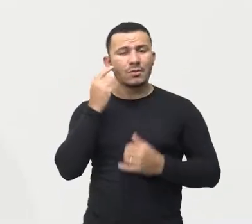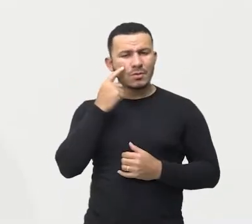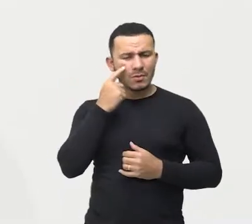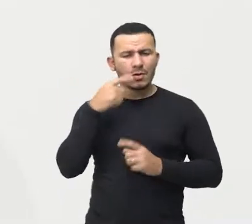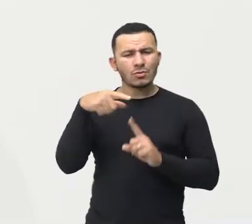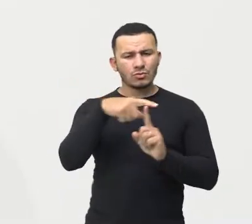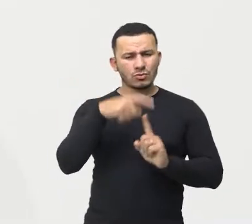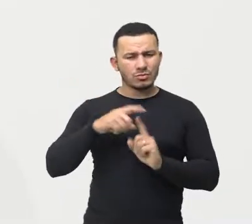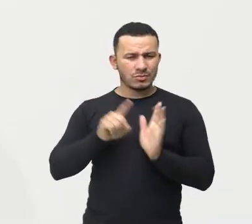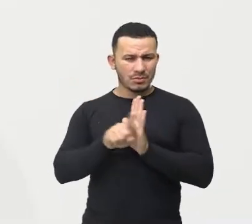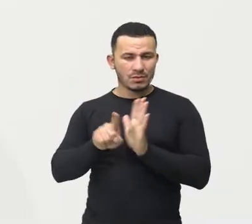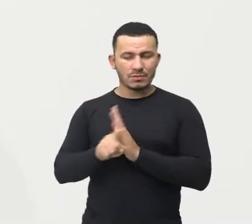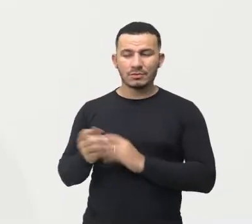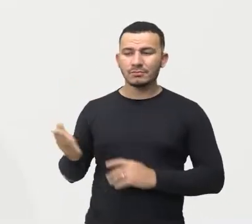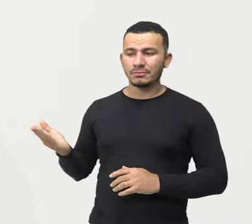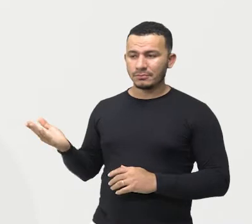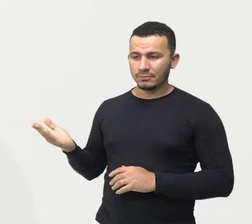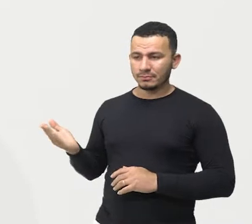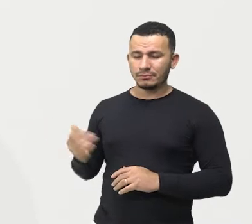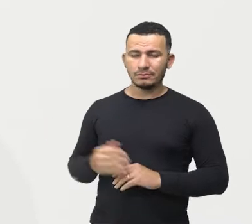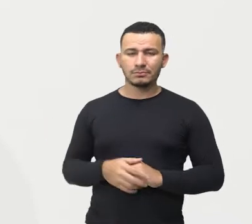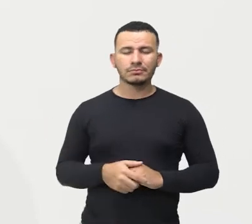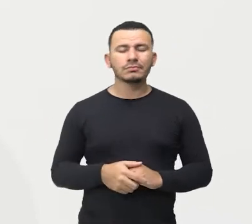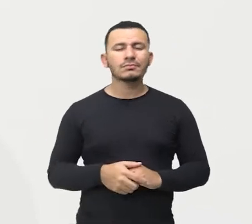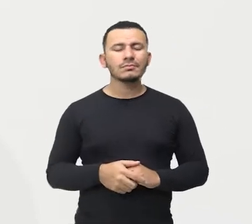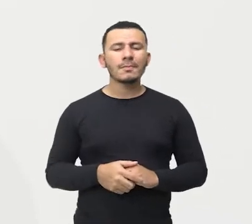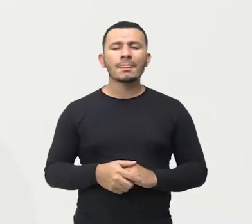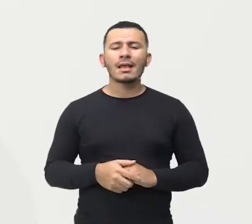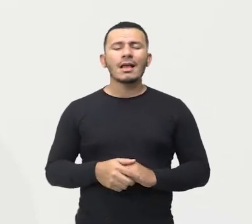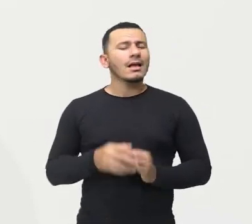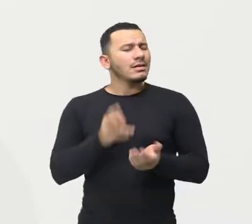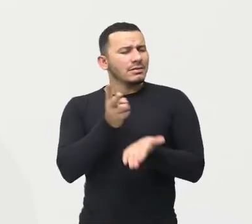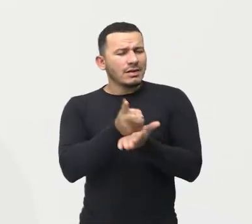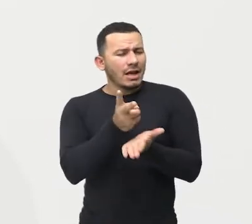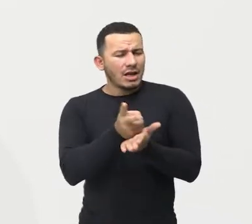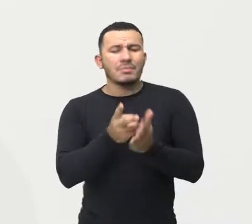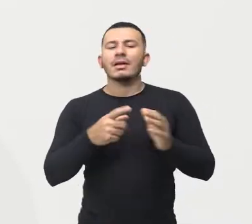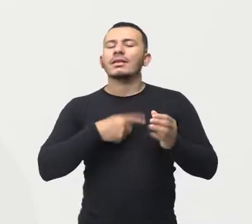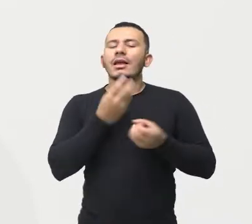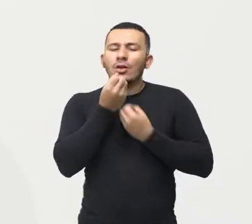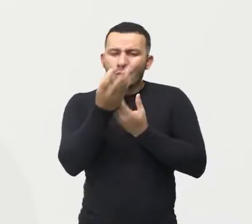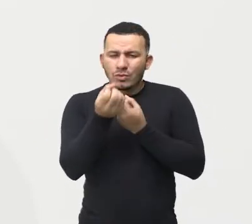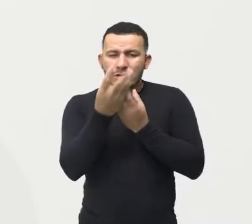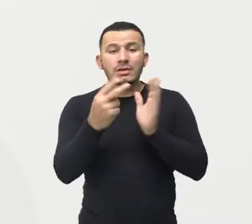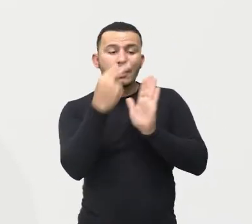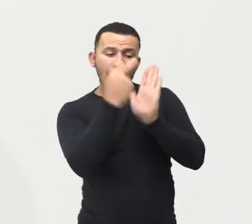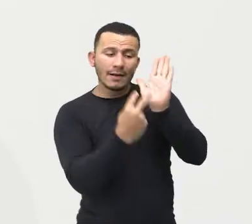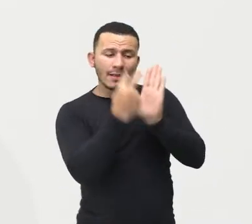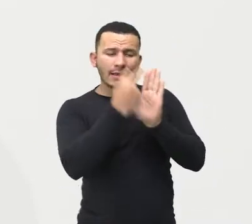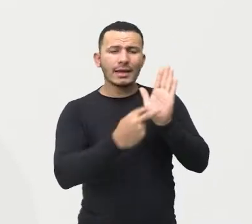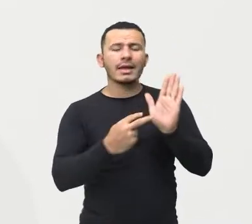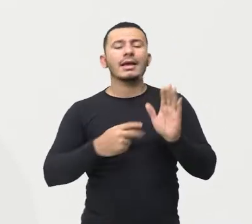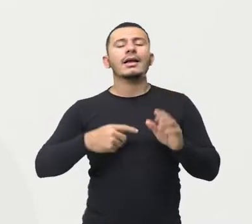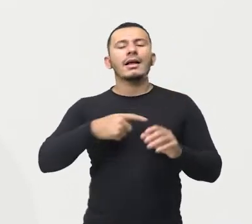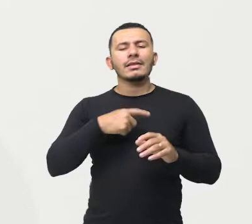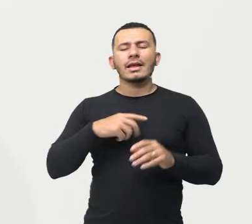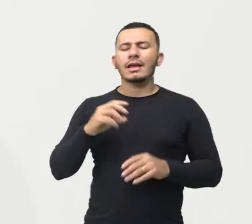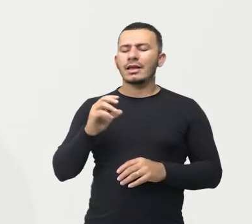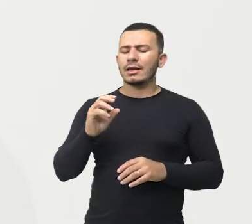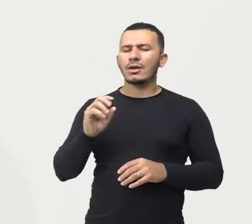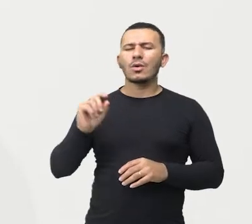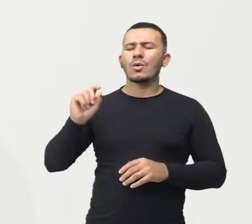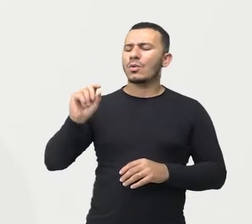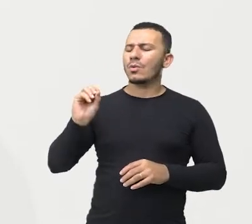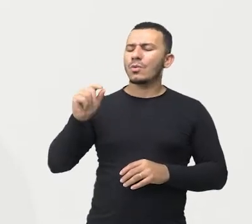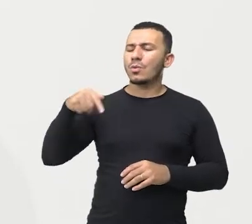para vocês. Olha só, quando lemos uma notícia, identificamos sobre o fato. O que identificamos? O que